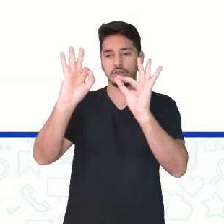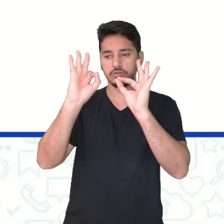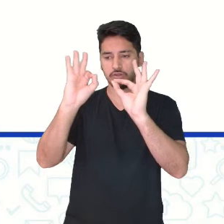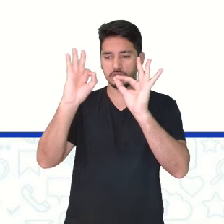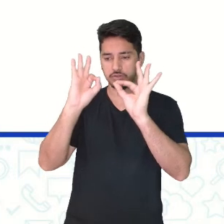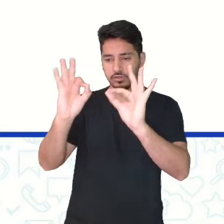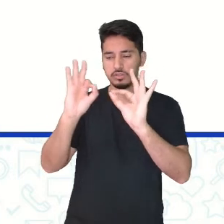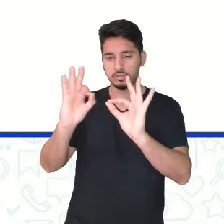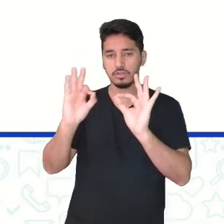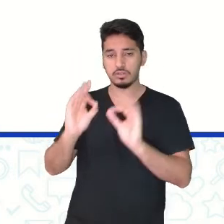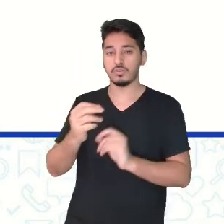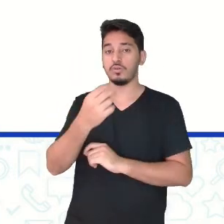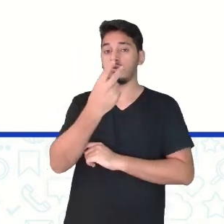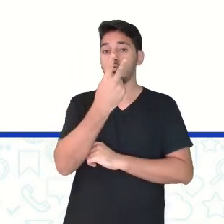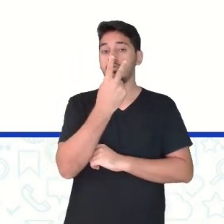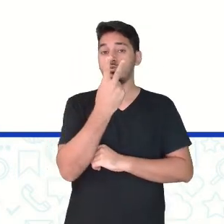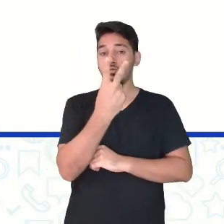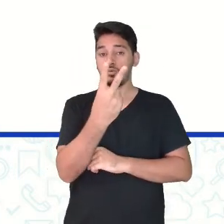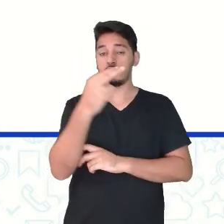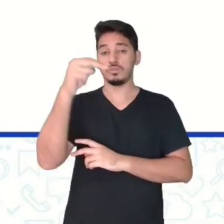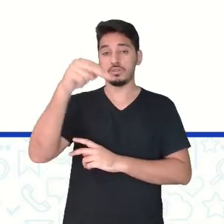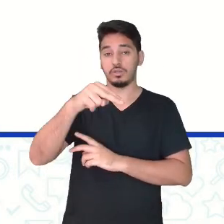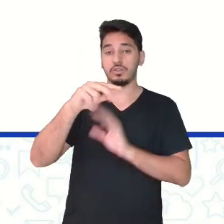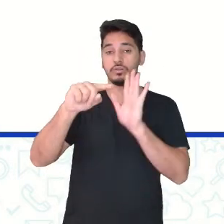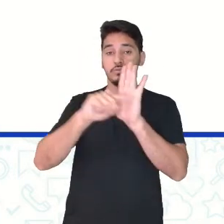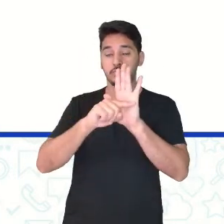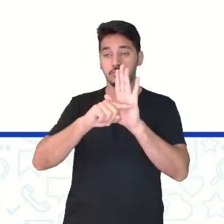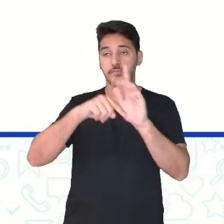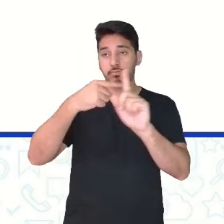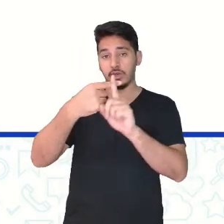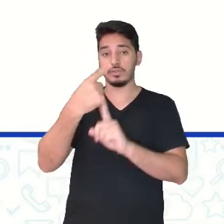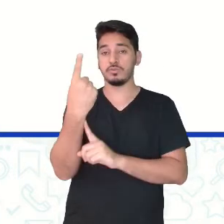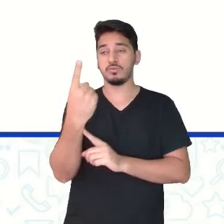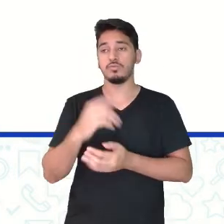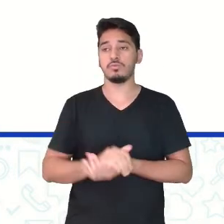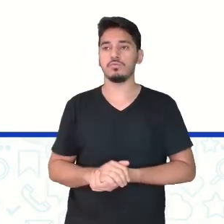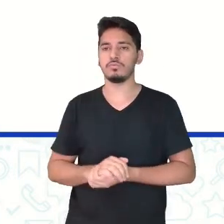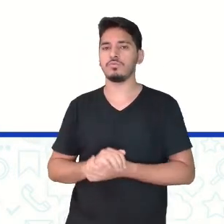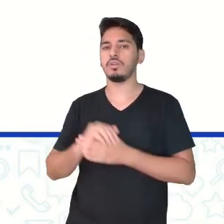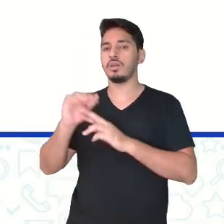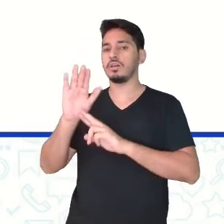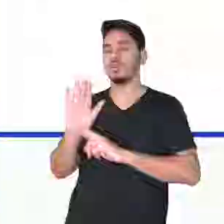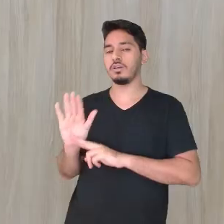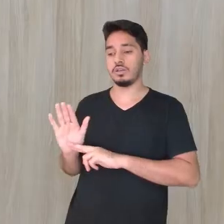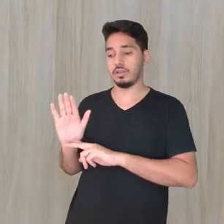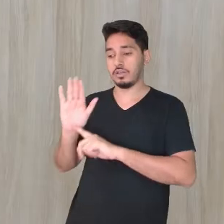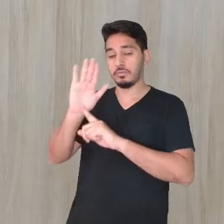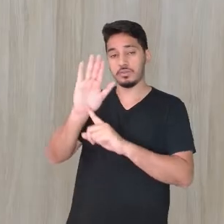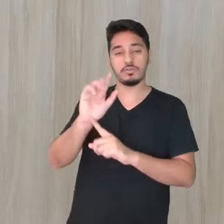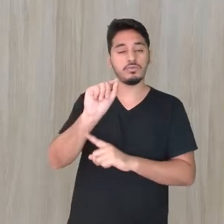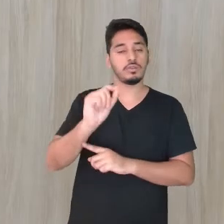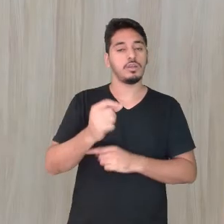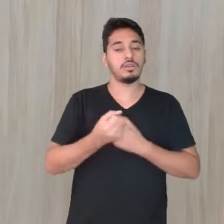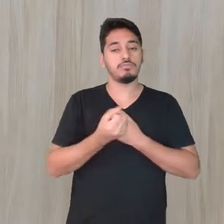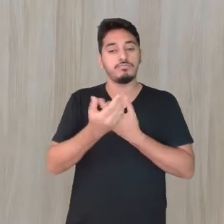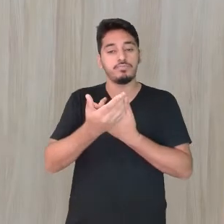com 2n mais 1. Então, veja que a expressão algébrica, ela está chegando sim. É